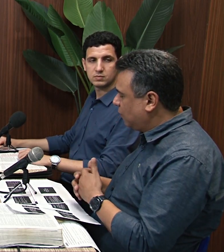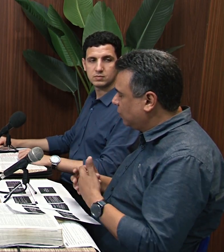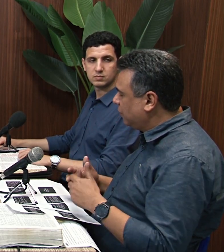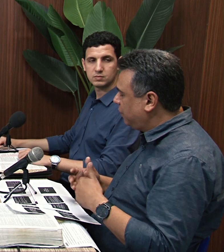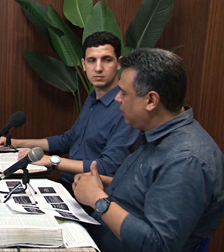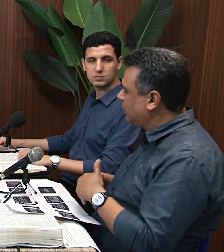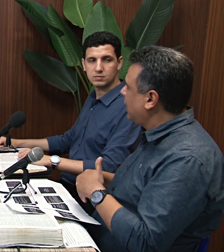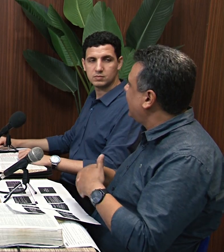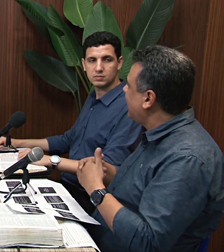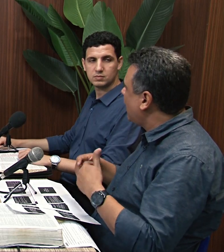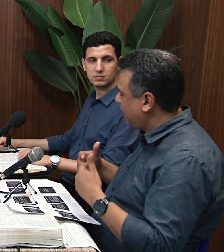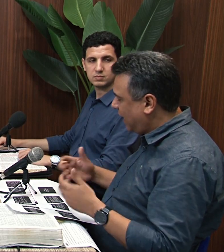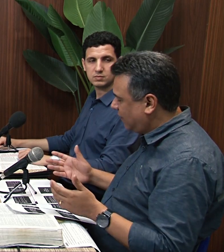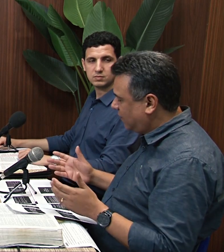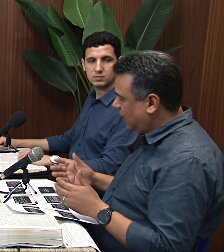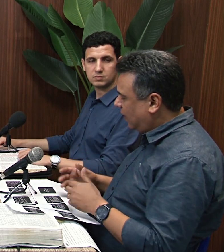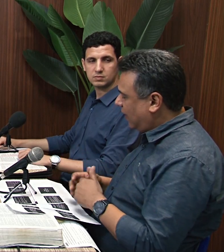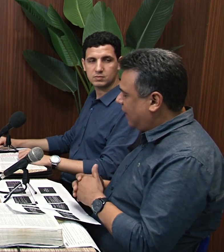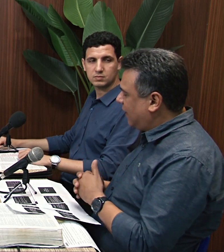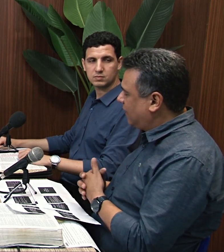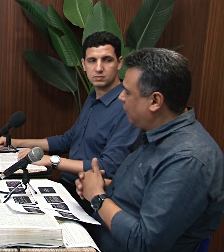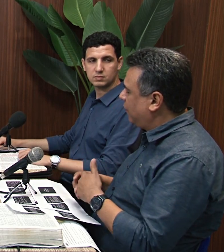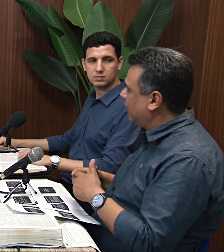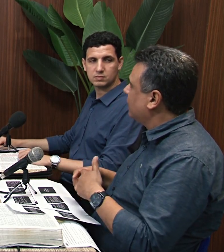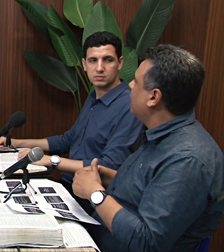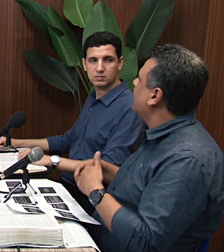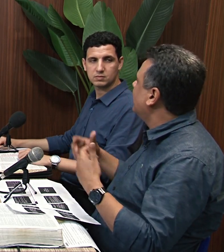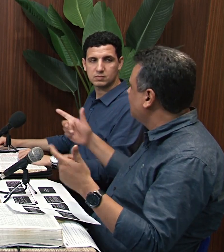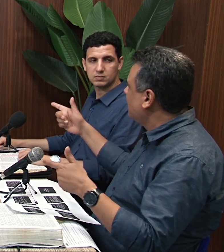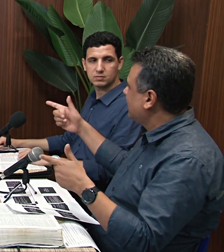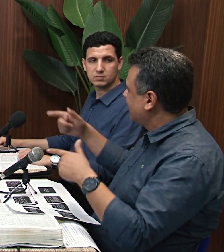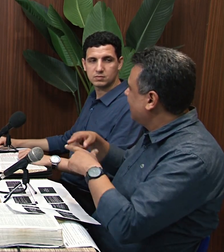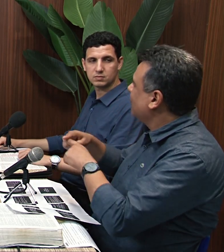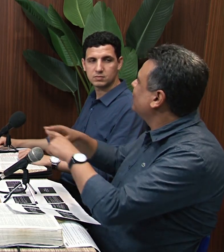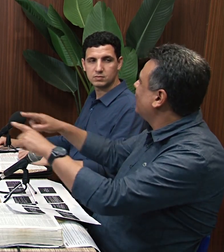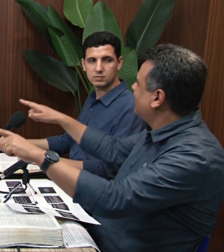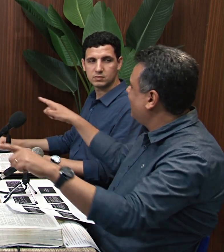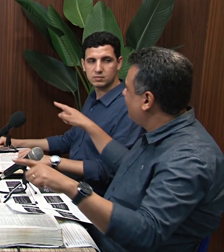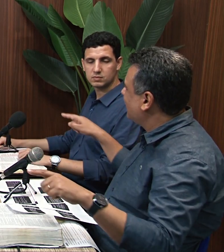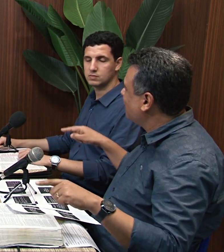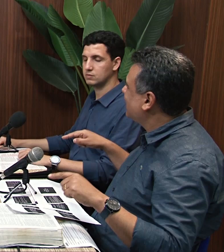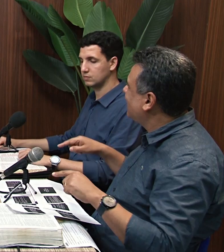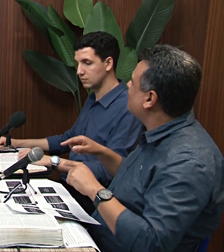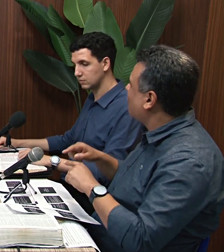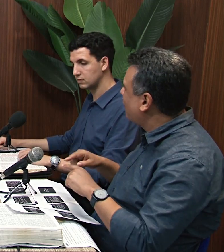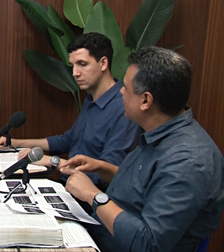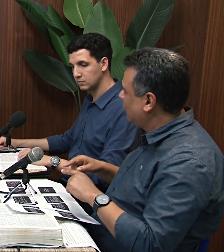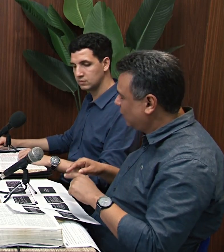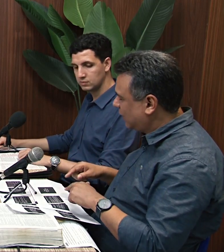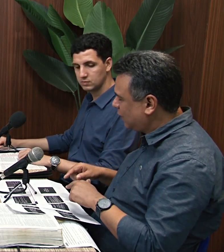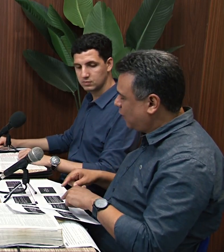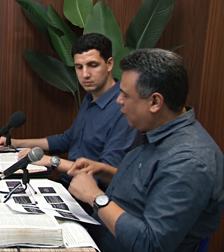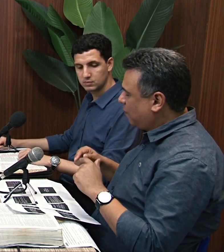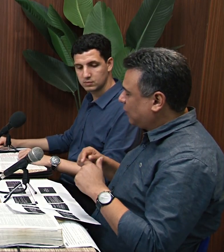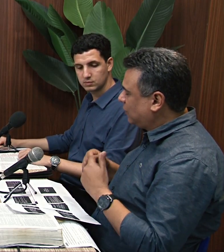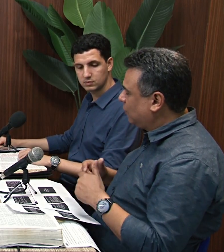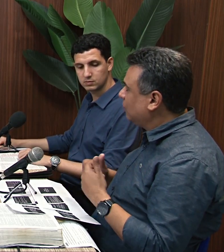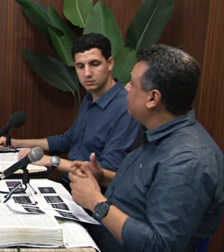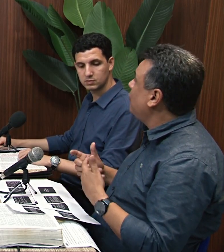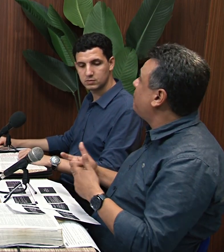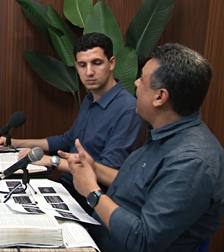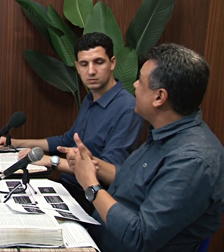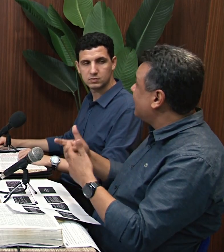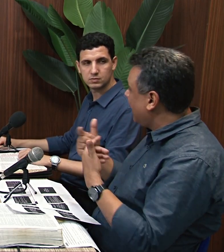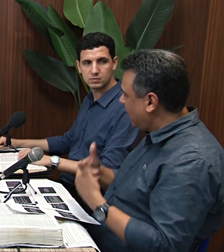o segundo vinho já é derramado, a igreja enfrenta o quê? Grandes lutas. Todos nós aqui enfrentamos grandes provas e lutas, mas o